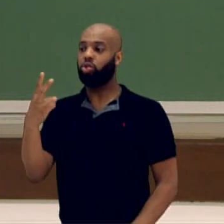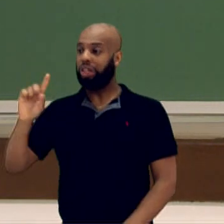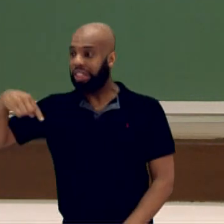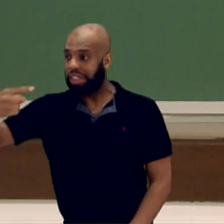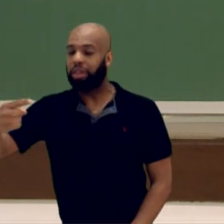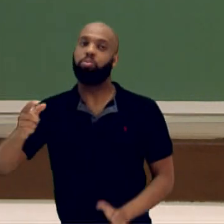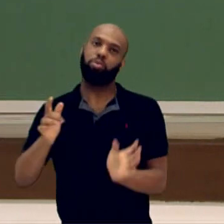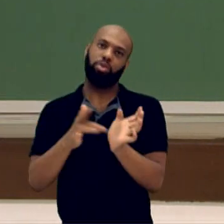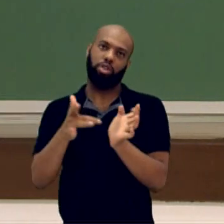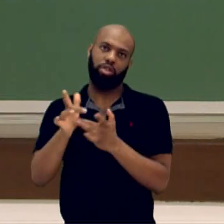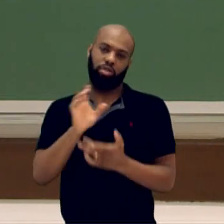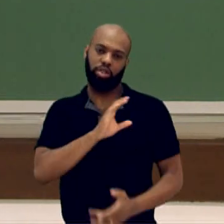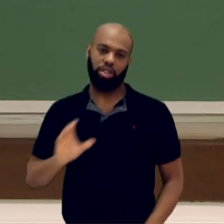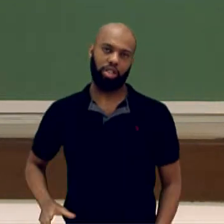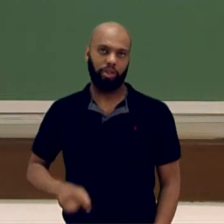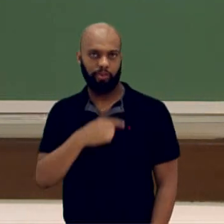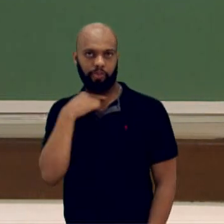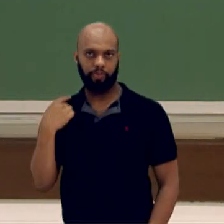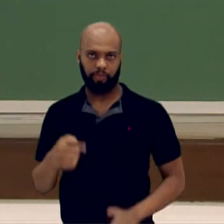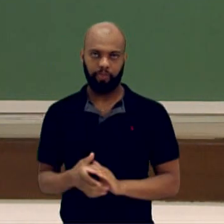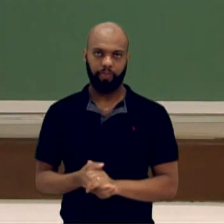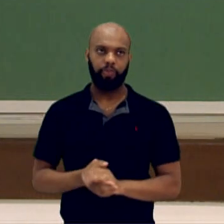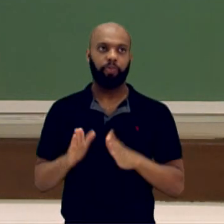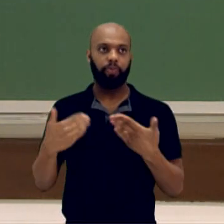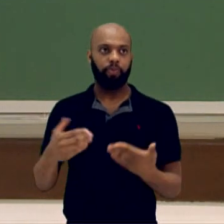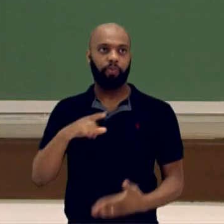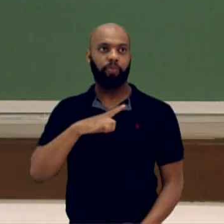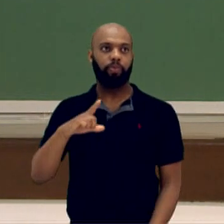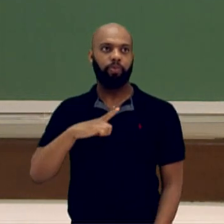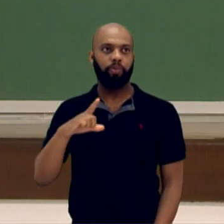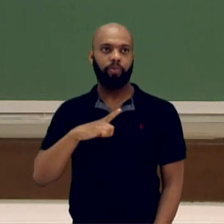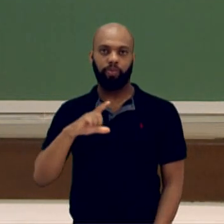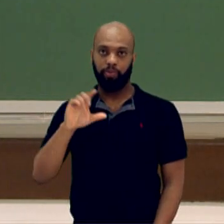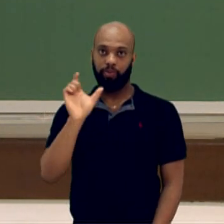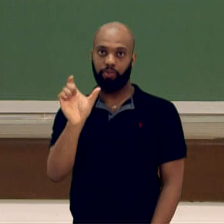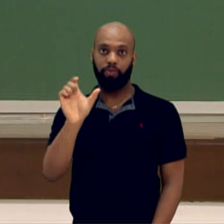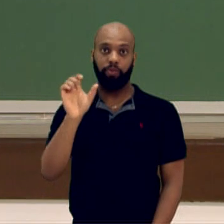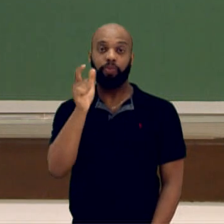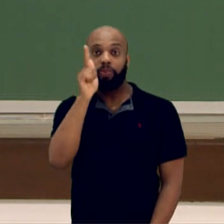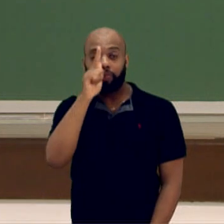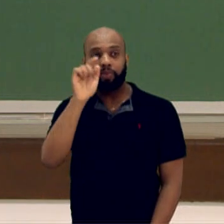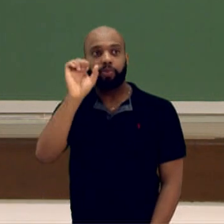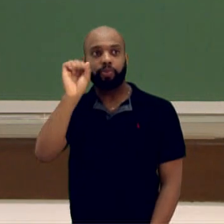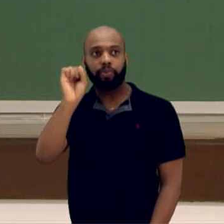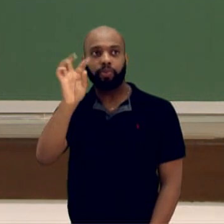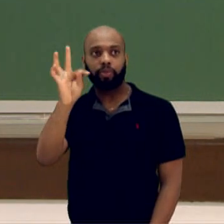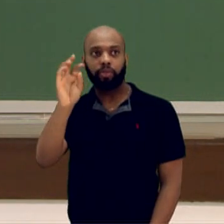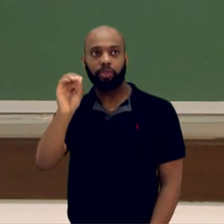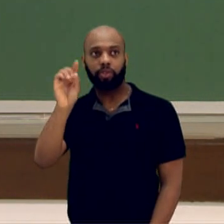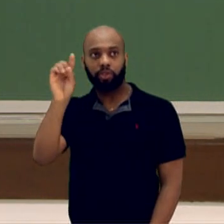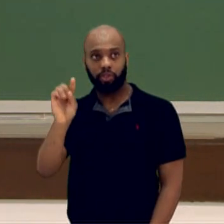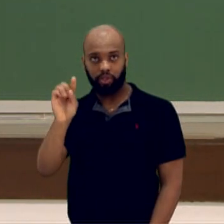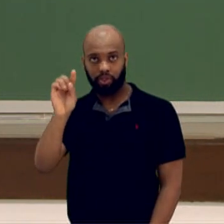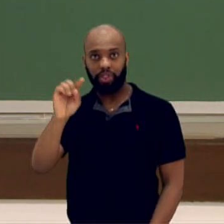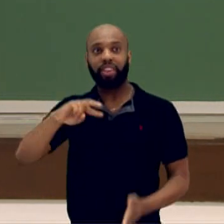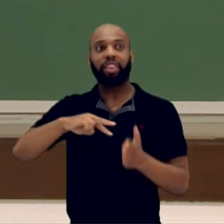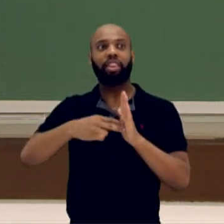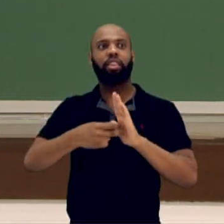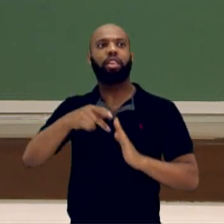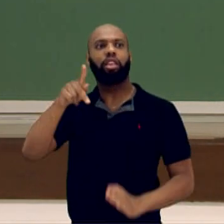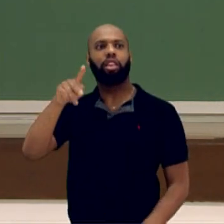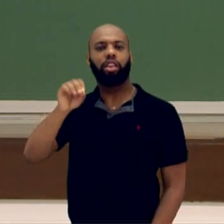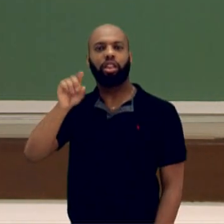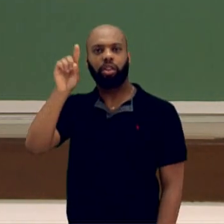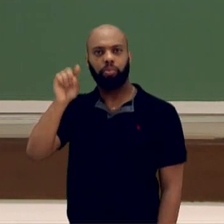de Cristo, tá? Então, estoicismo vem da palavrinha grega stoa, que significa pórtico,